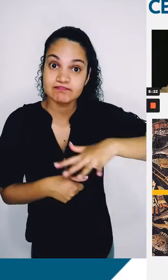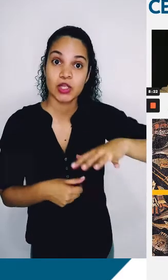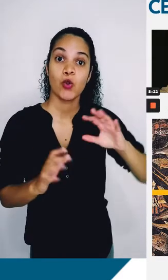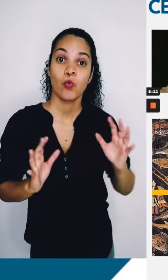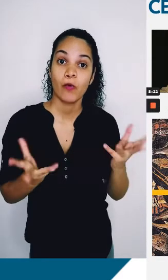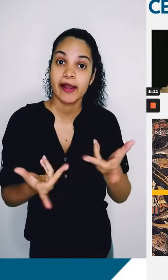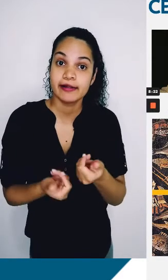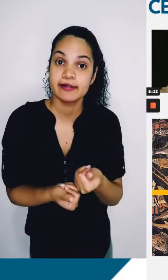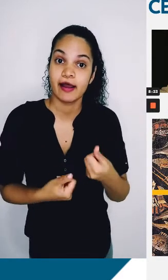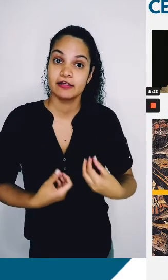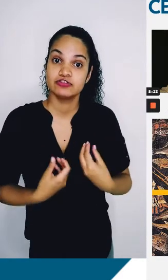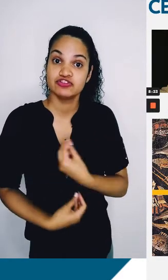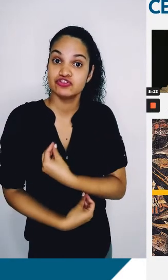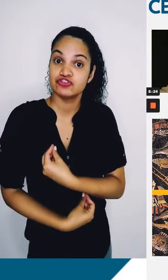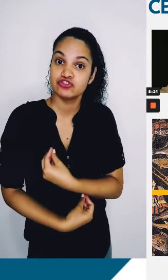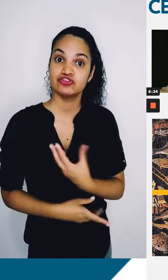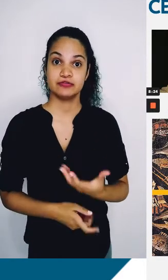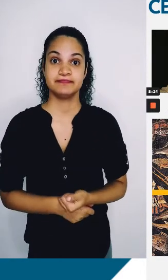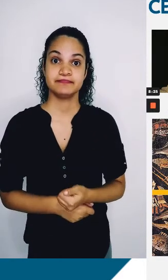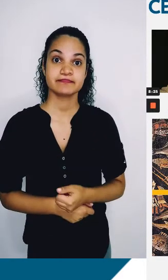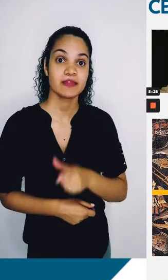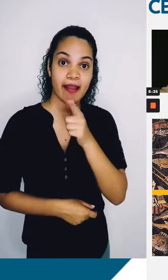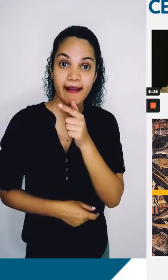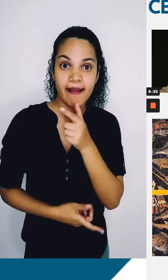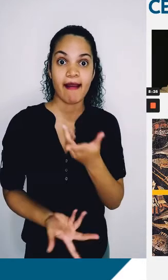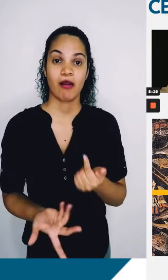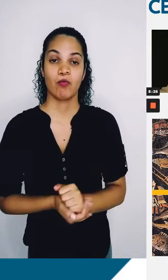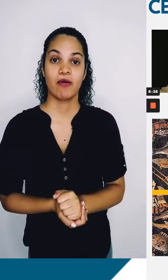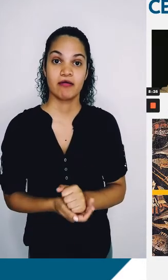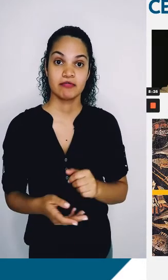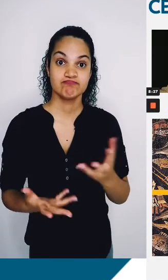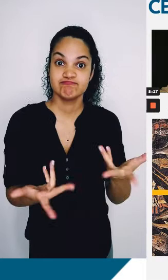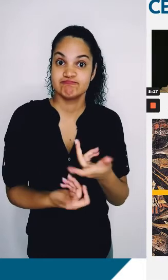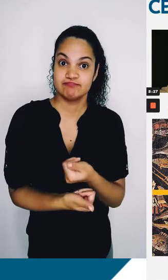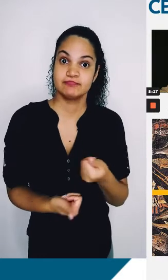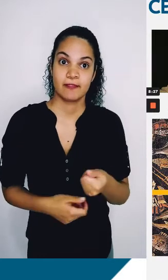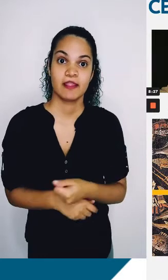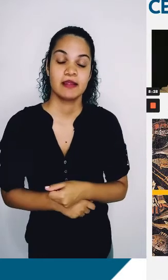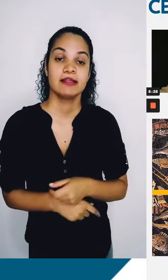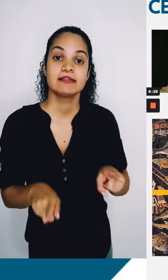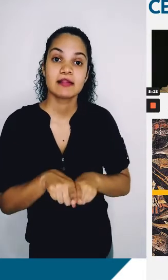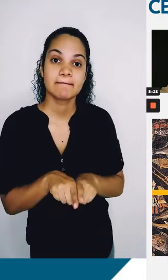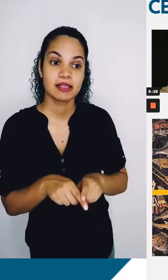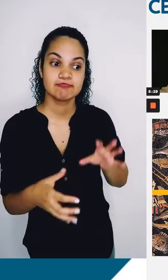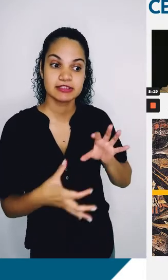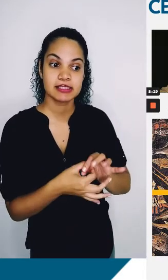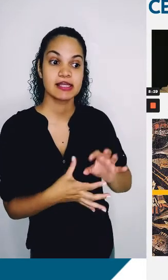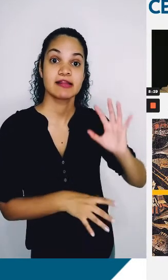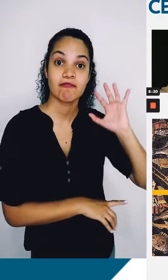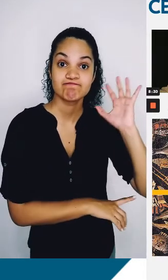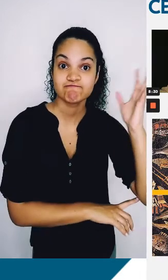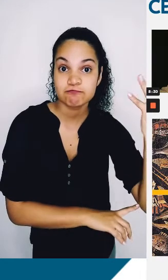ambiental, a qualidade das condições de um corpo de água, um corpo hídrico, um rio que abastece uma cidade, uma reserva, as